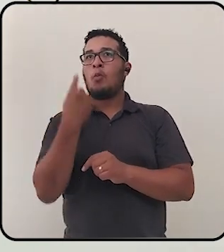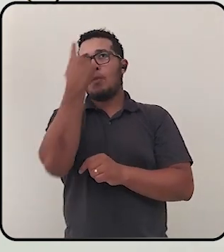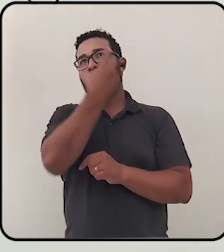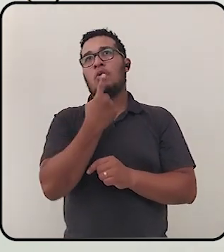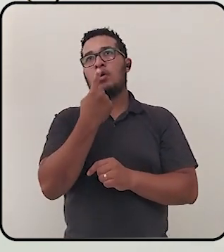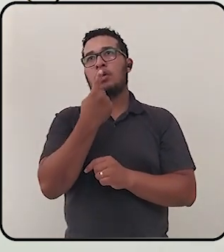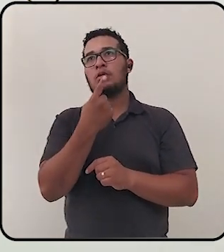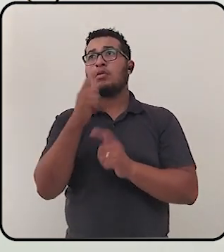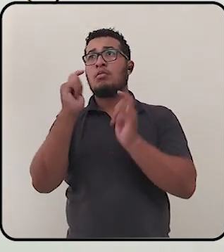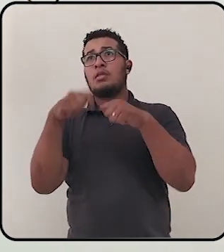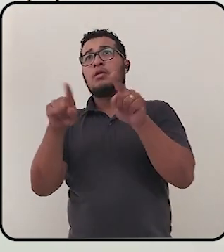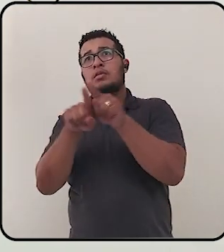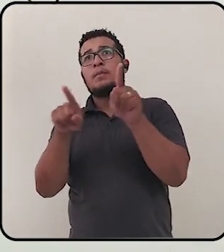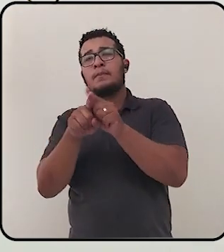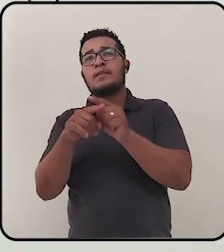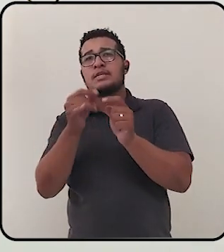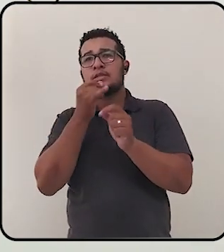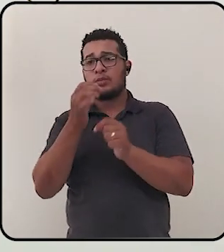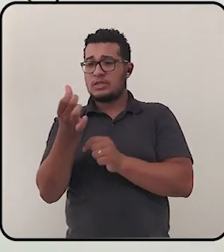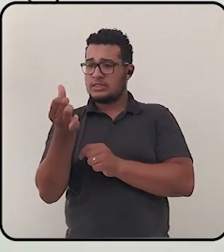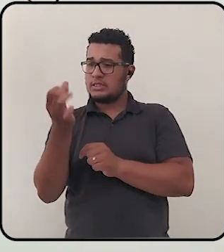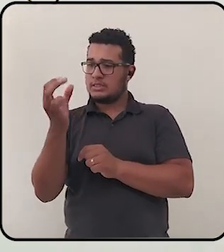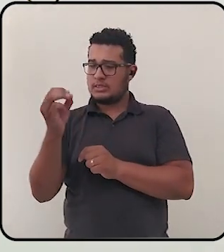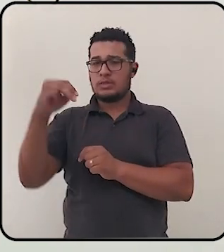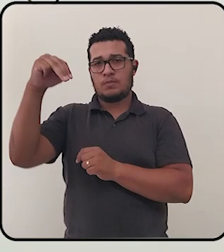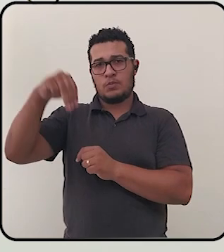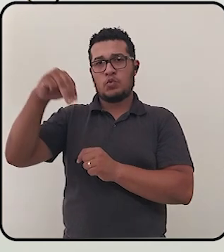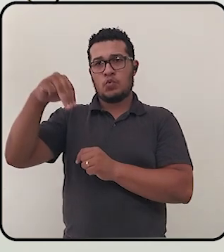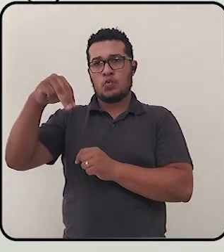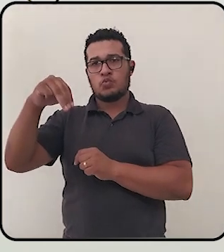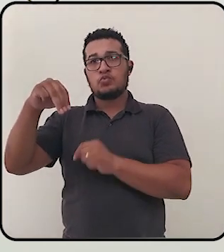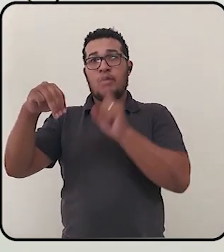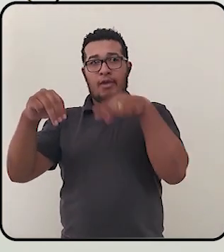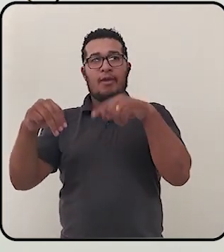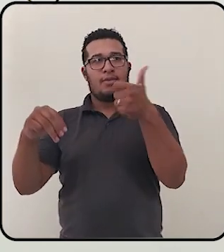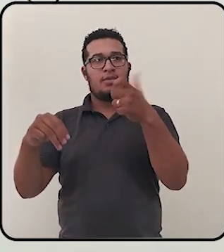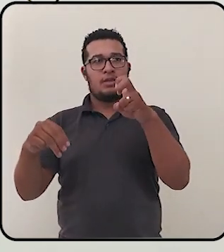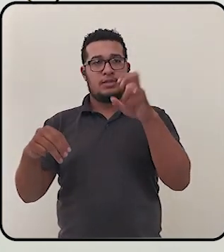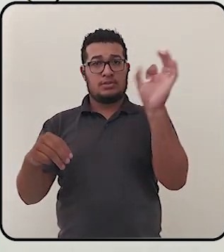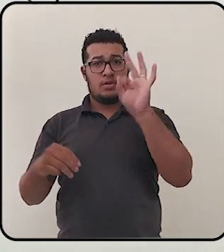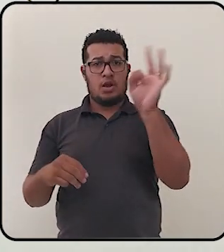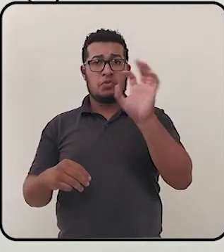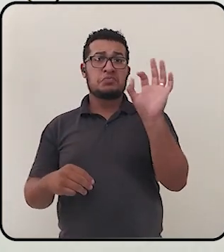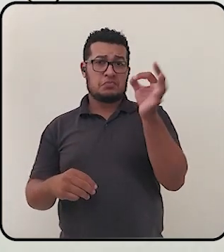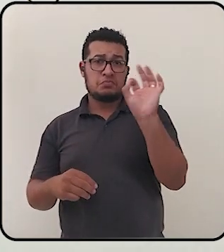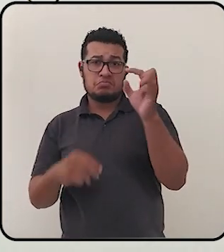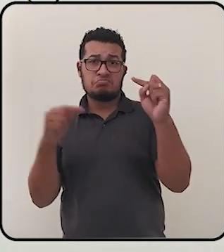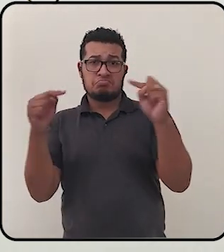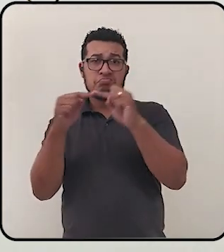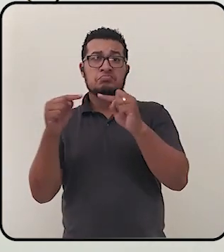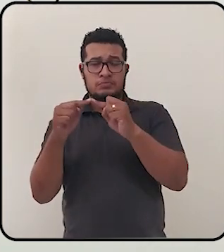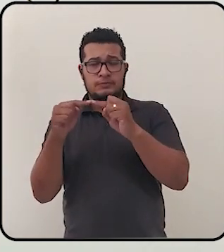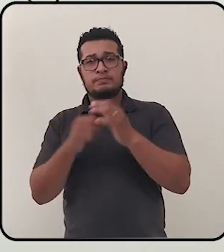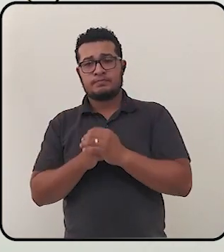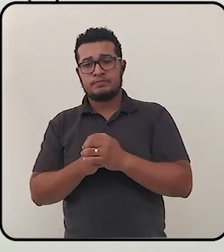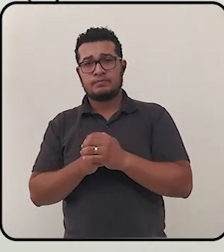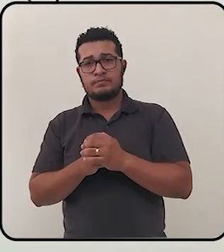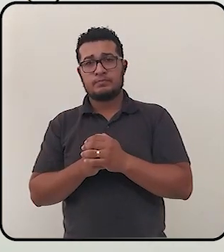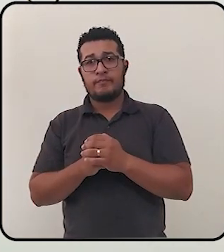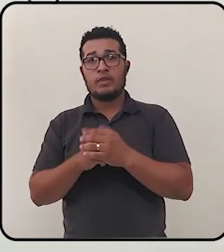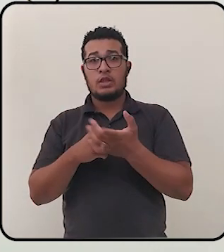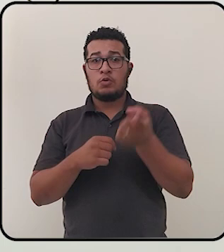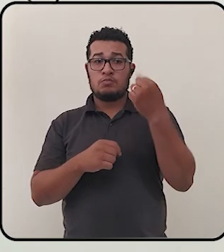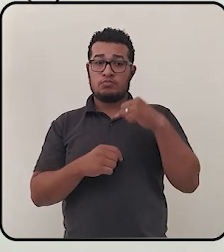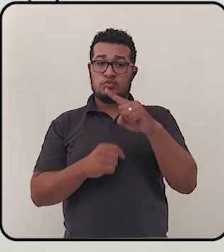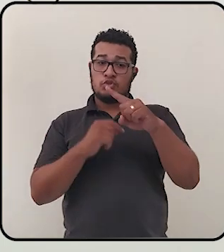minutos. Ao invés de escrever um fuso igual a 15, eu posso escrever também que 60 minutos são